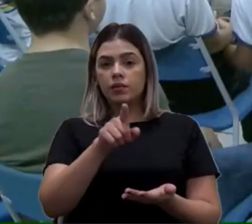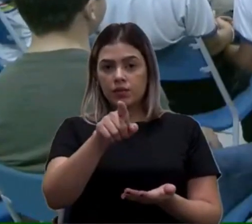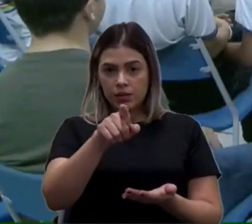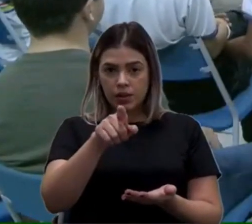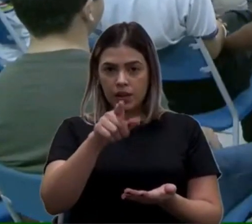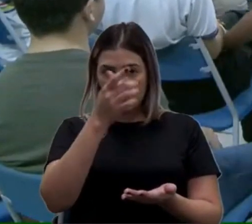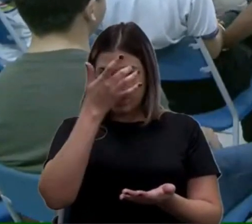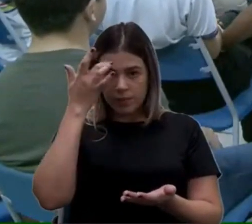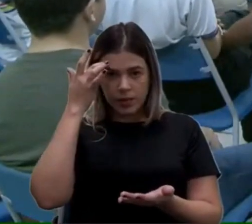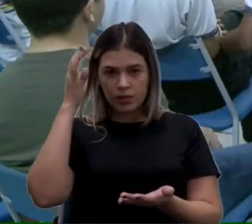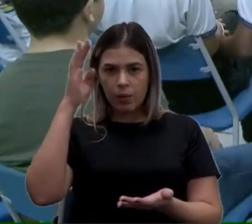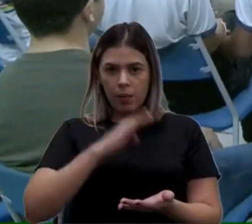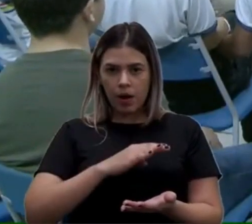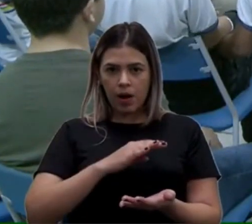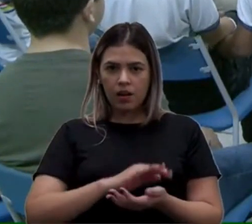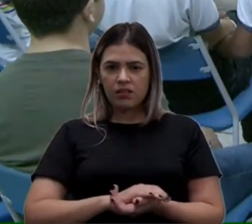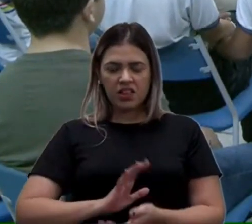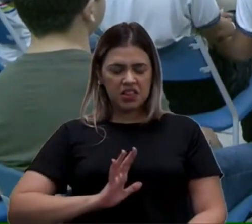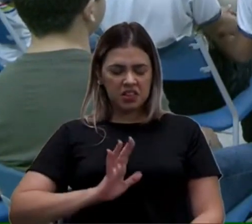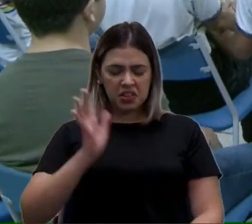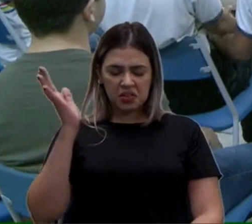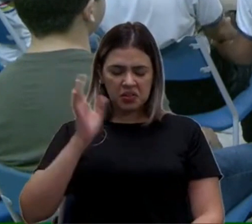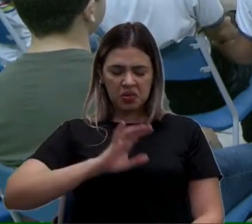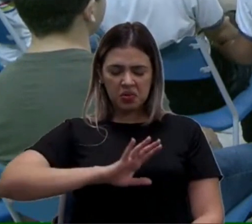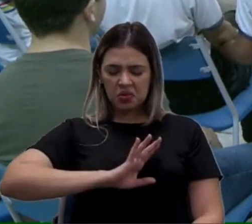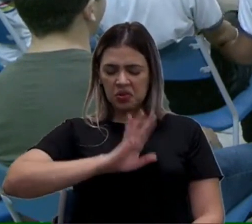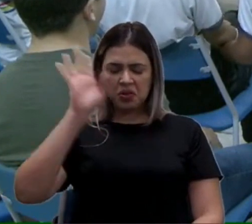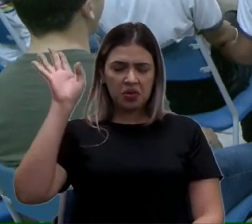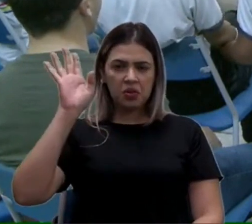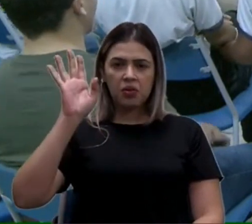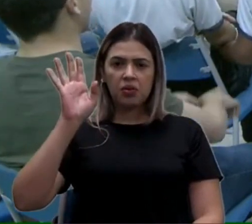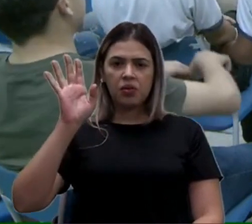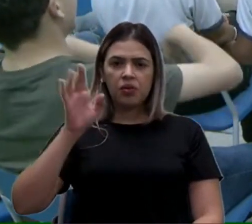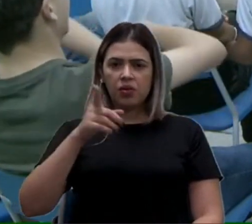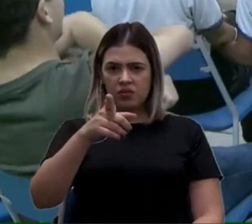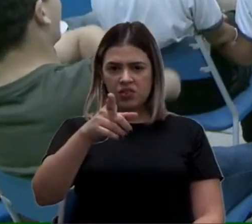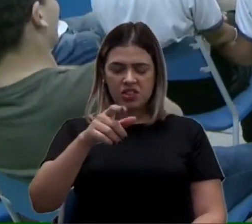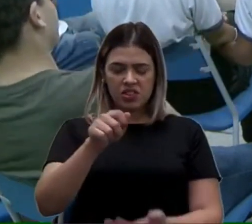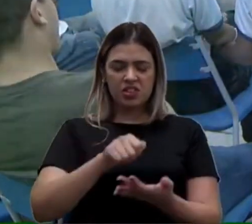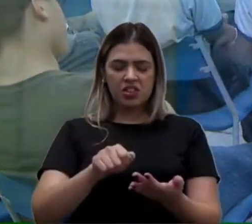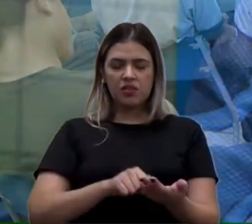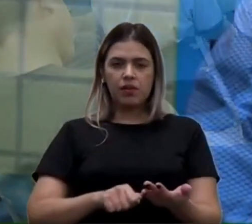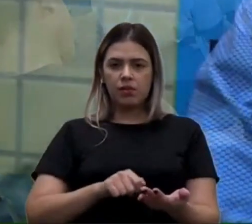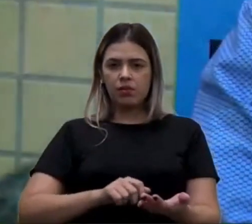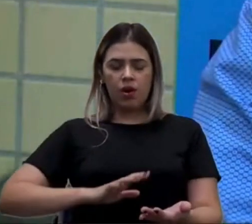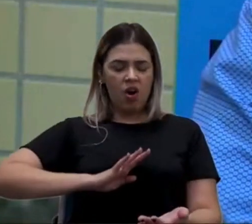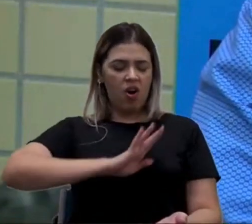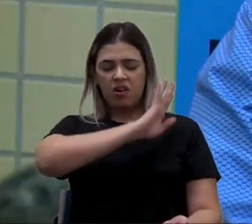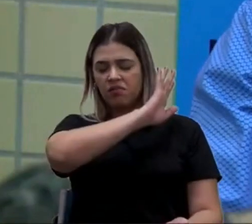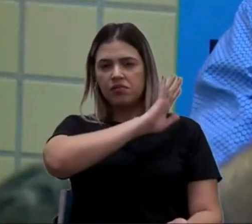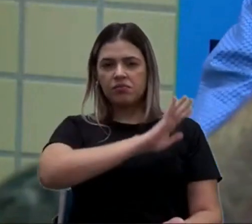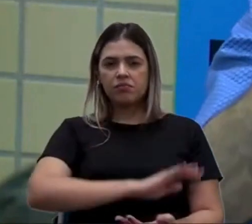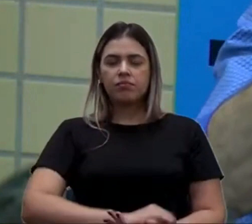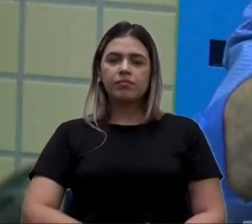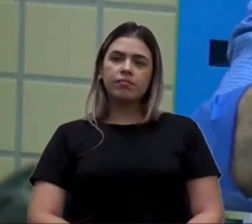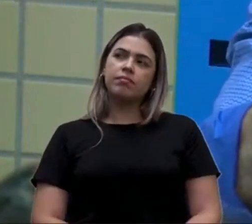má que horror que horror tudo isso que você escreveu e